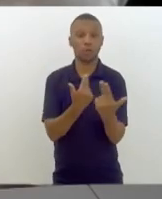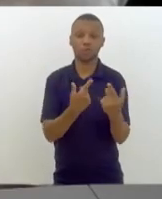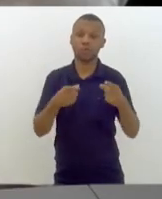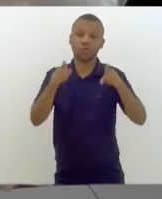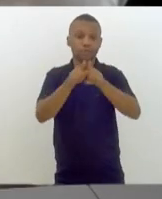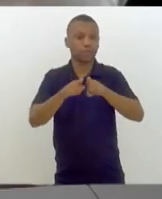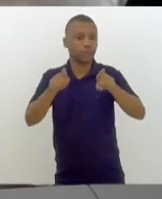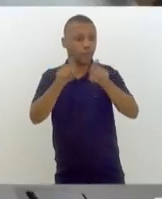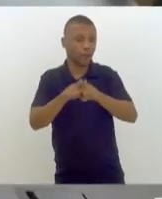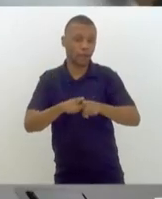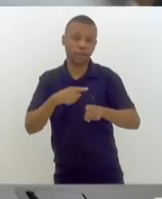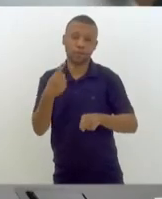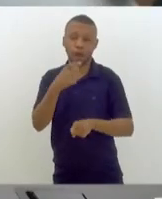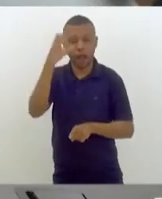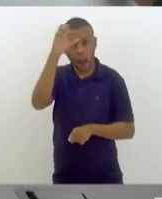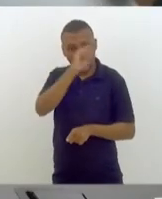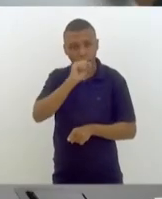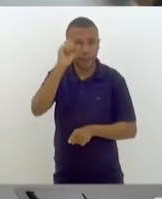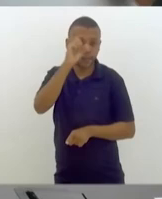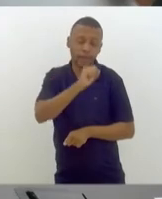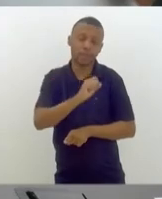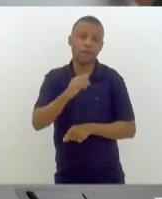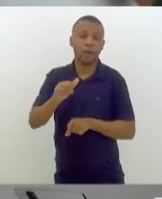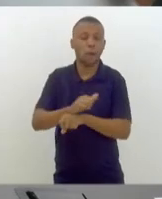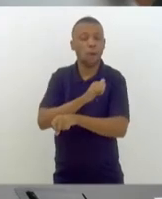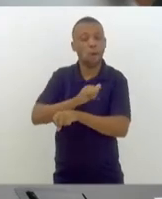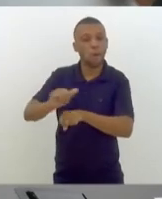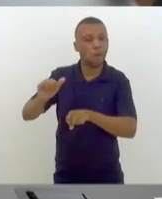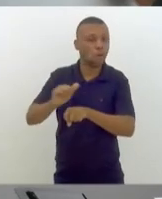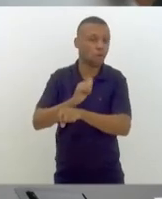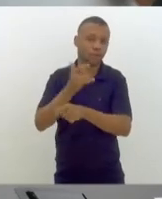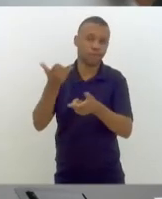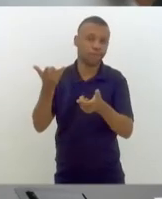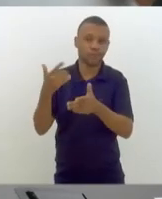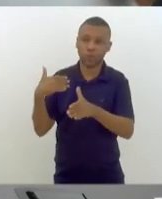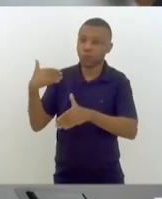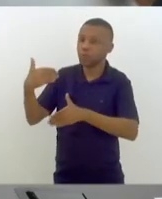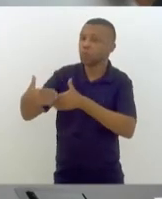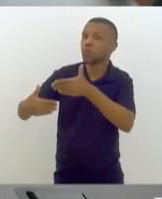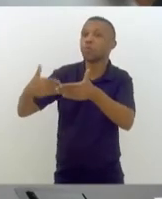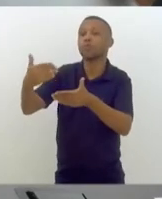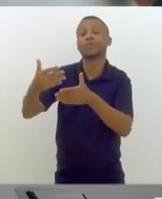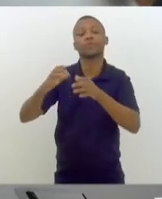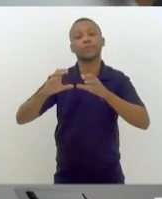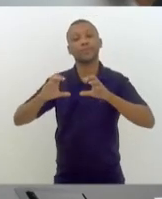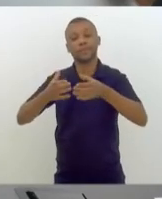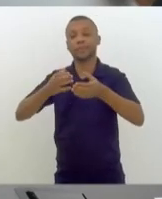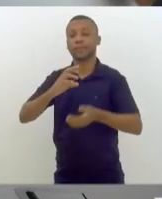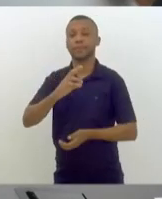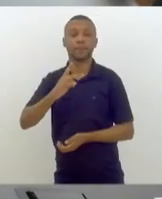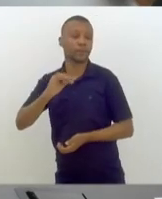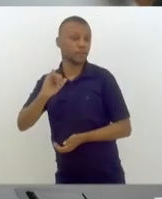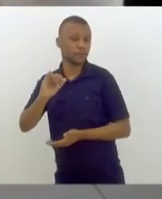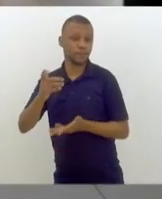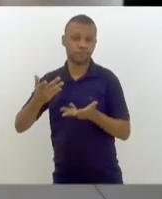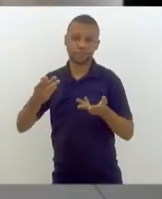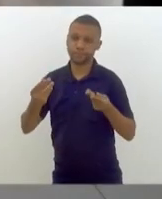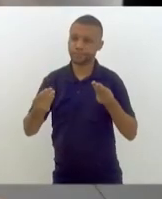aprendi bastante nessa no curso dessa dessa CPI